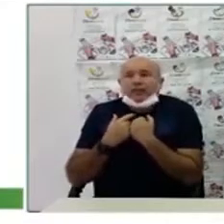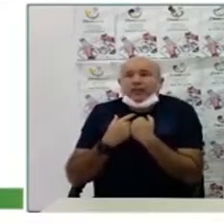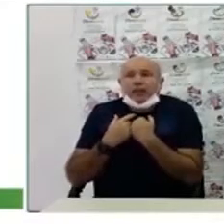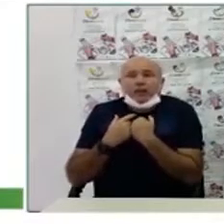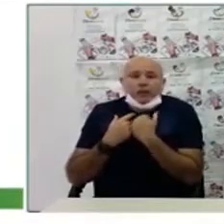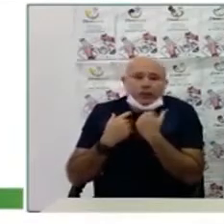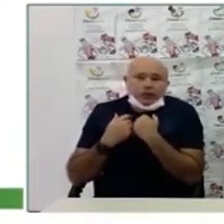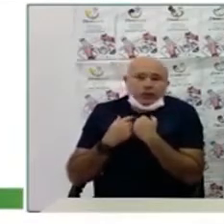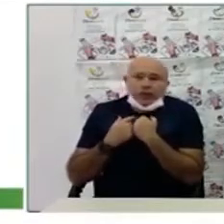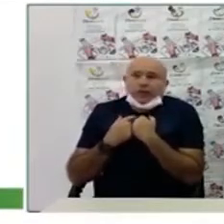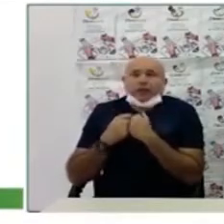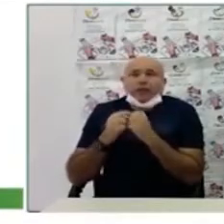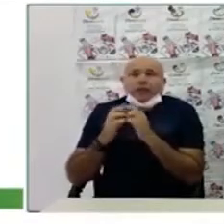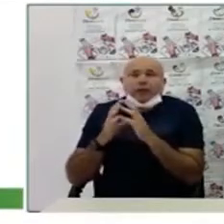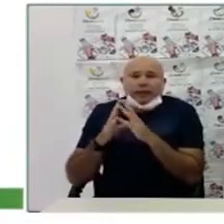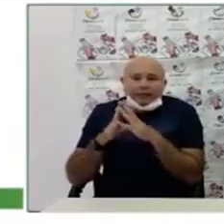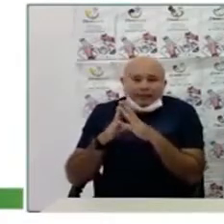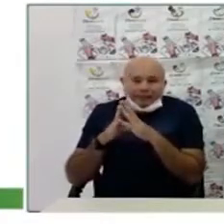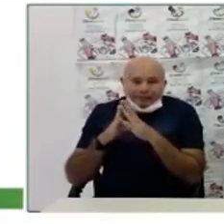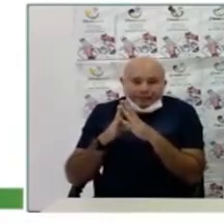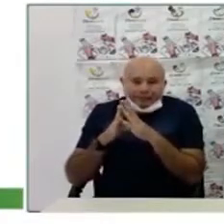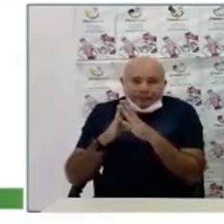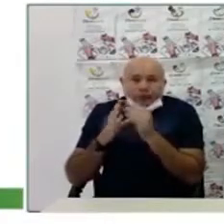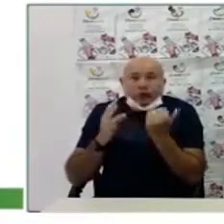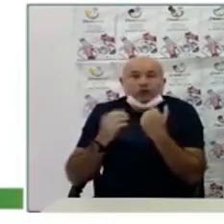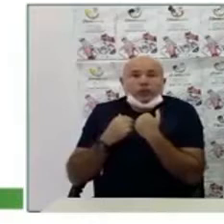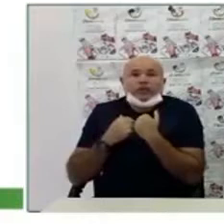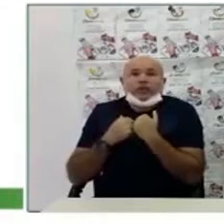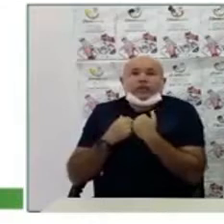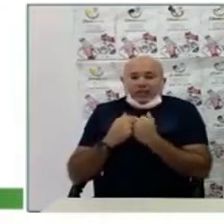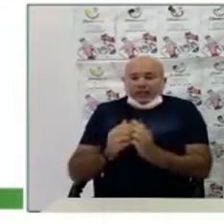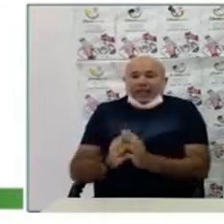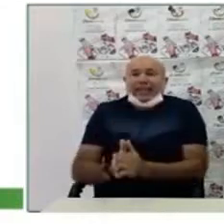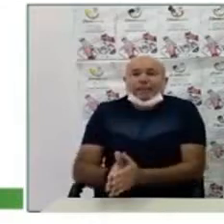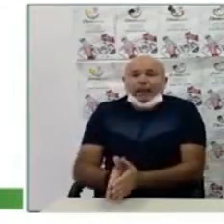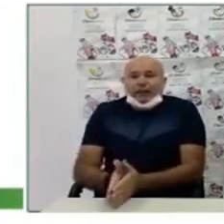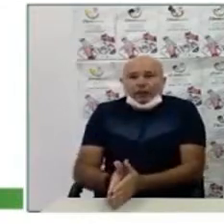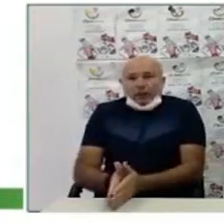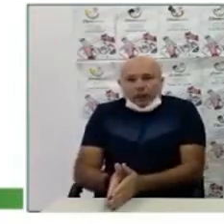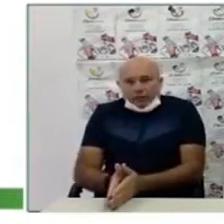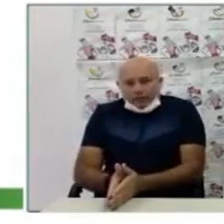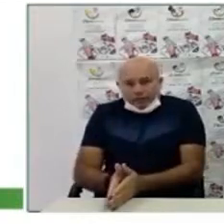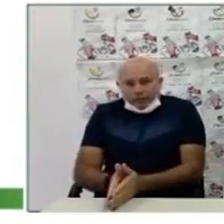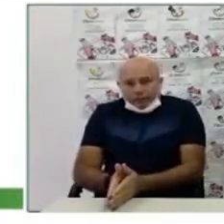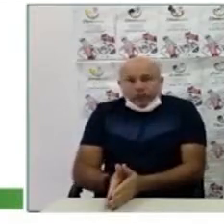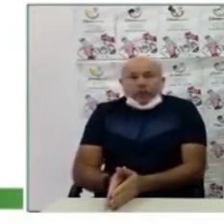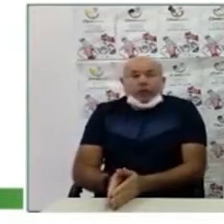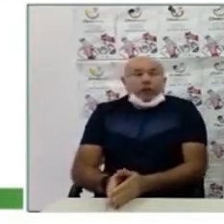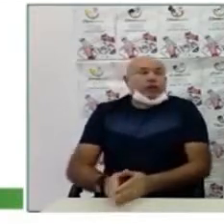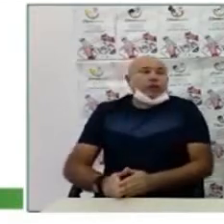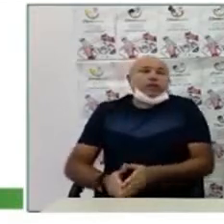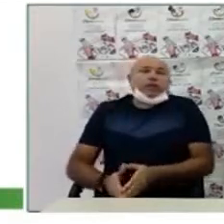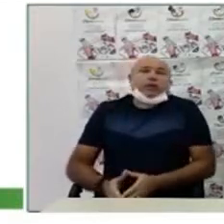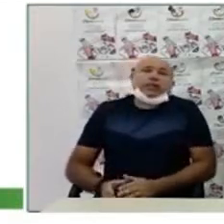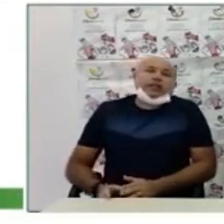Imagina que eu e o professor Márcio vamos para Fortaleza. Então nós dois estamos saindo da camada Sobral e nós